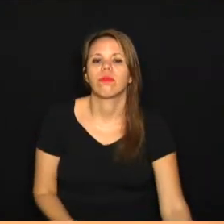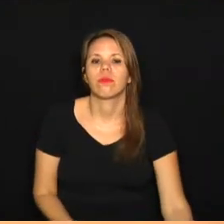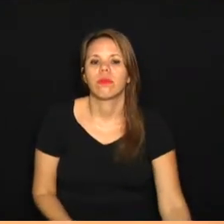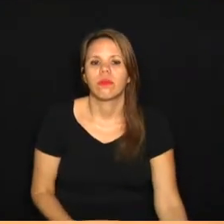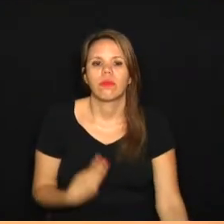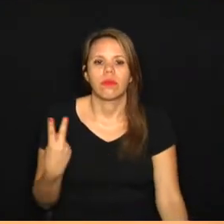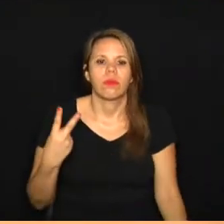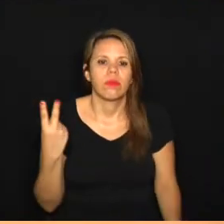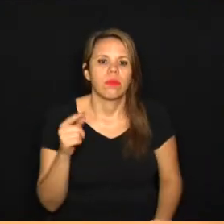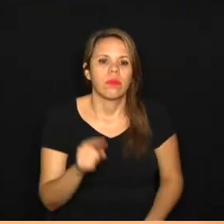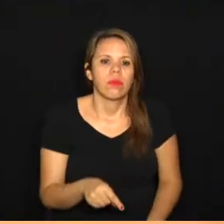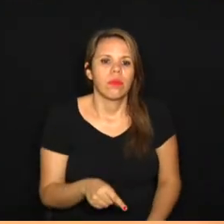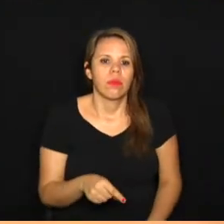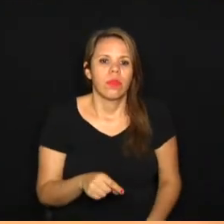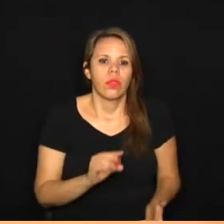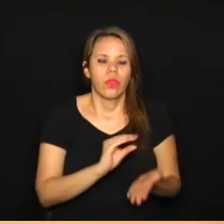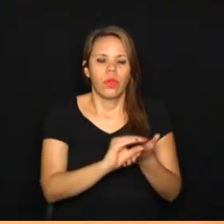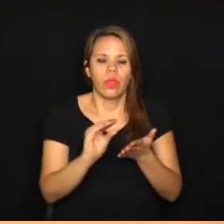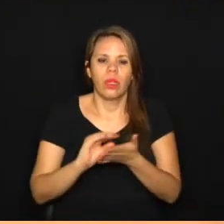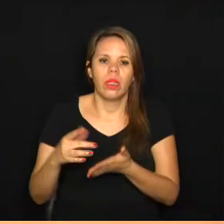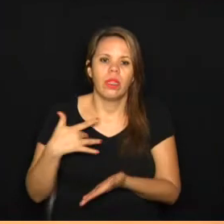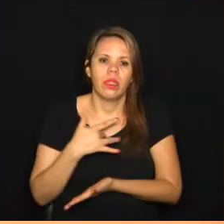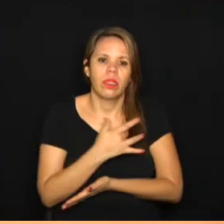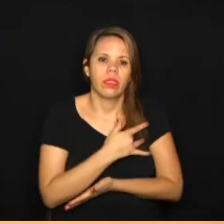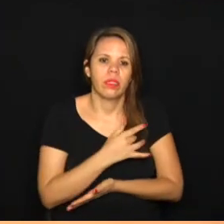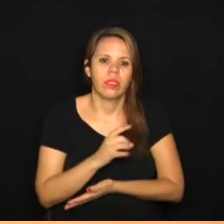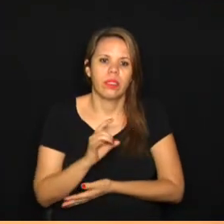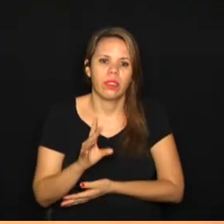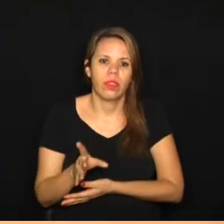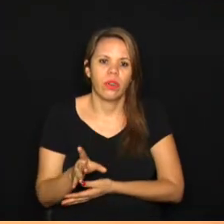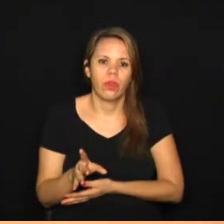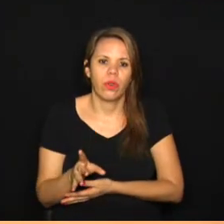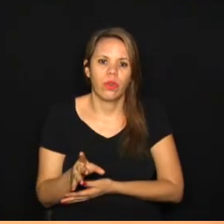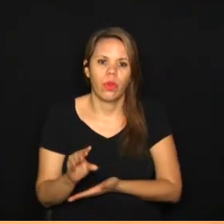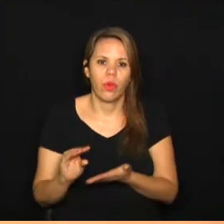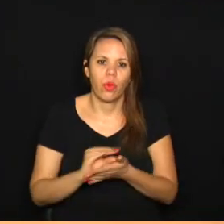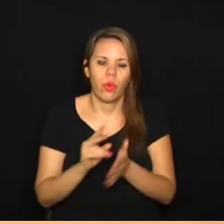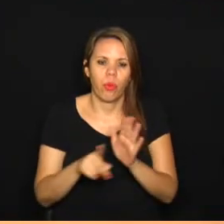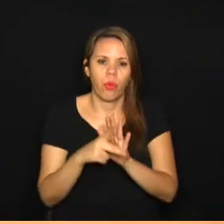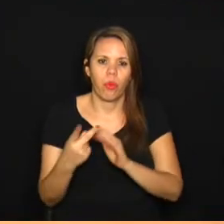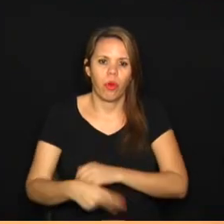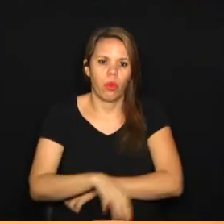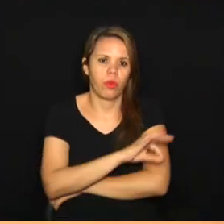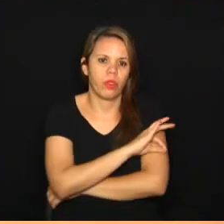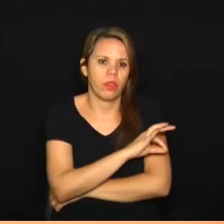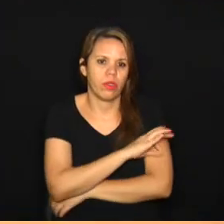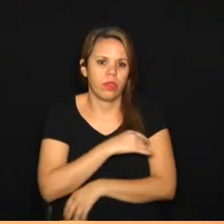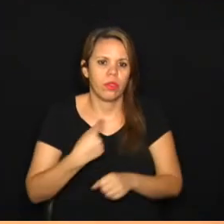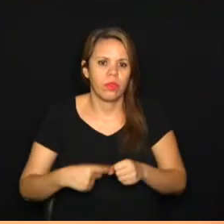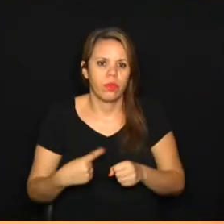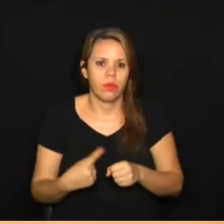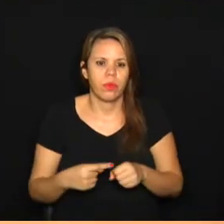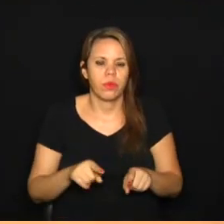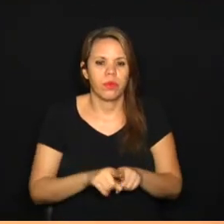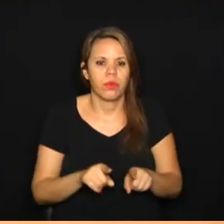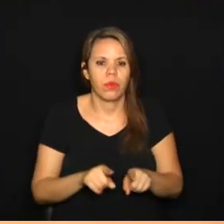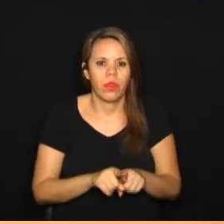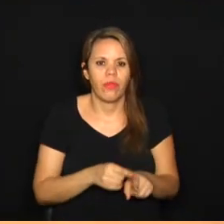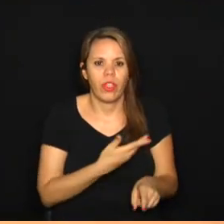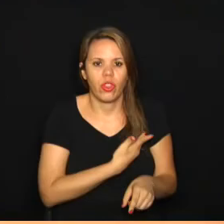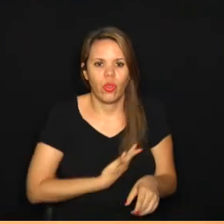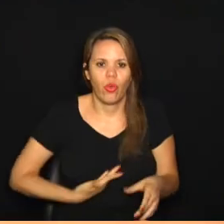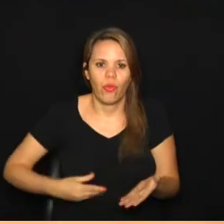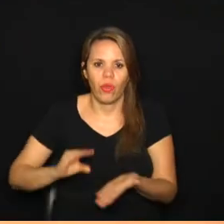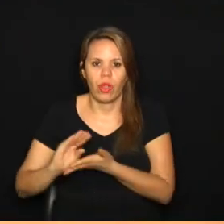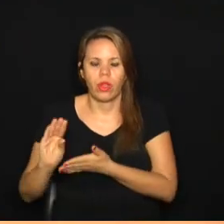Esses valores de despesas aplicadas na saúde, só aquelas que foram feitas com recursos próprios do município ou inclui também aquelas transferências que vieram? Não, é